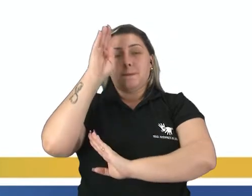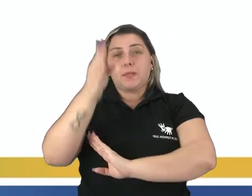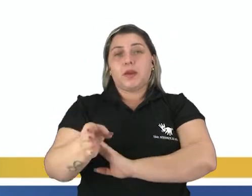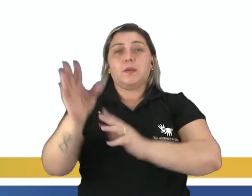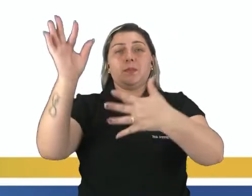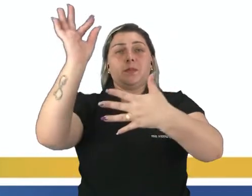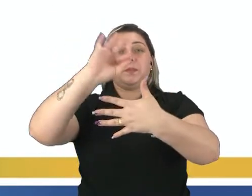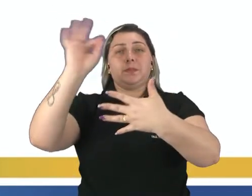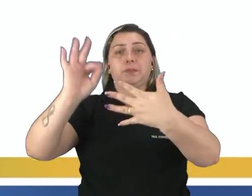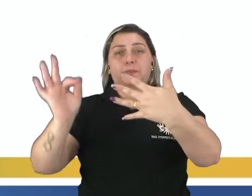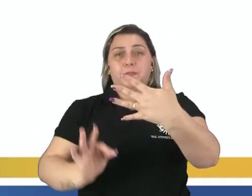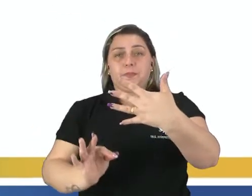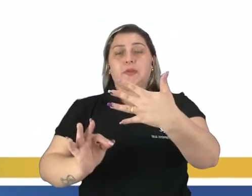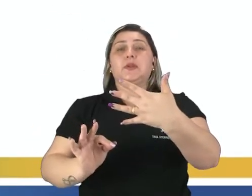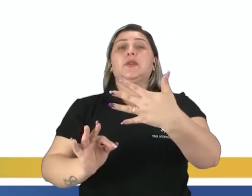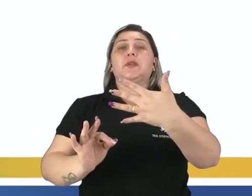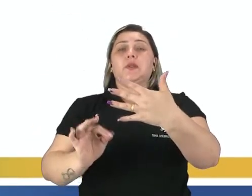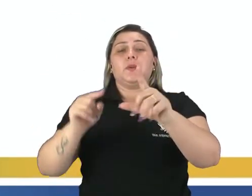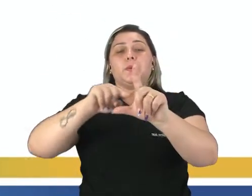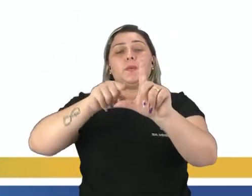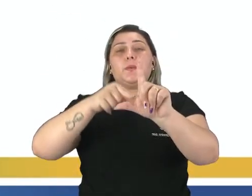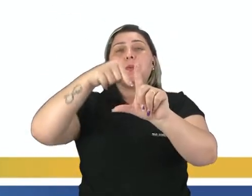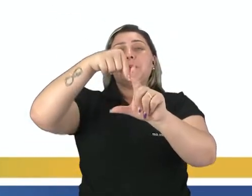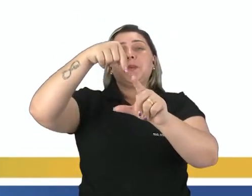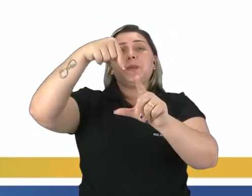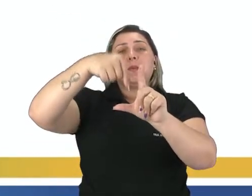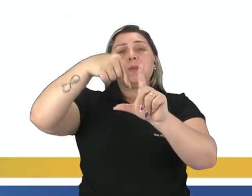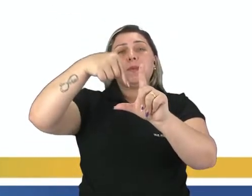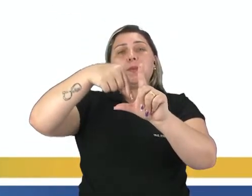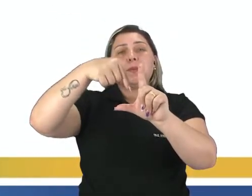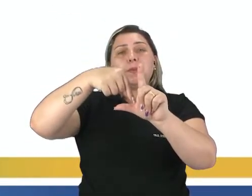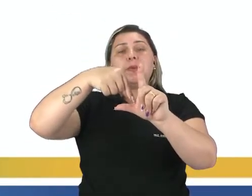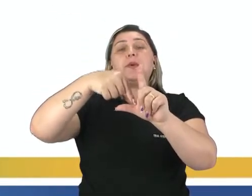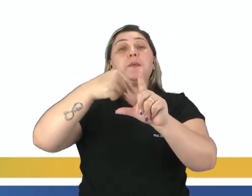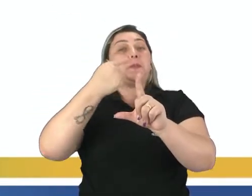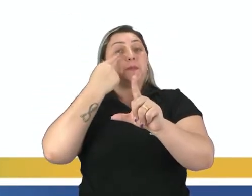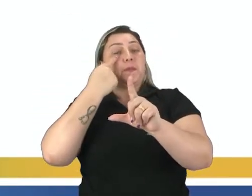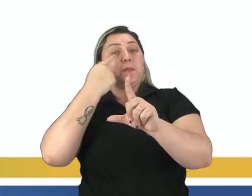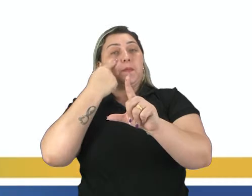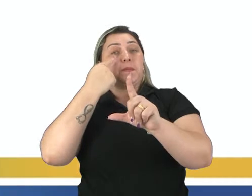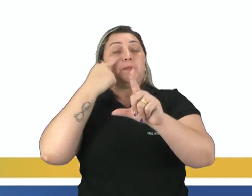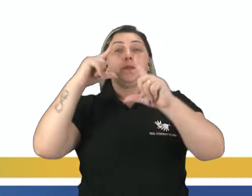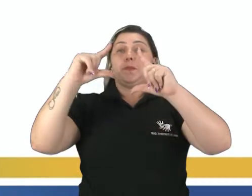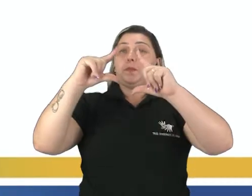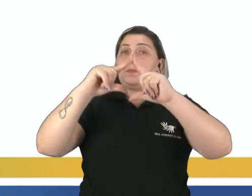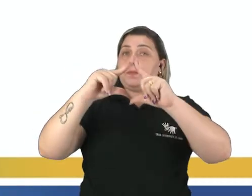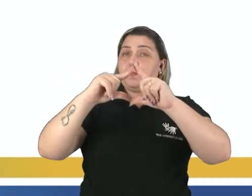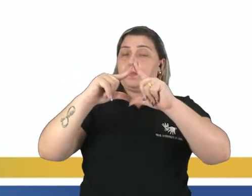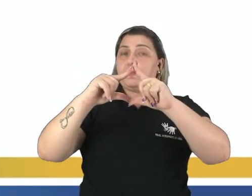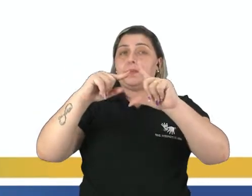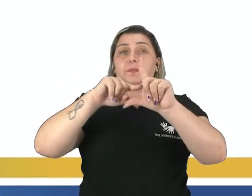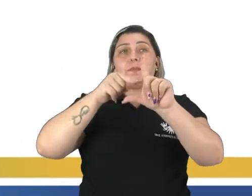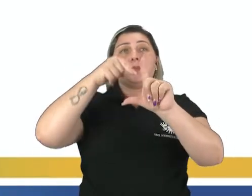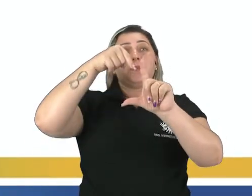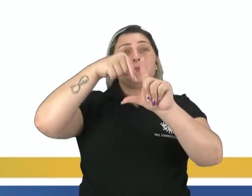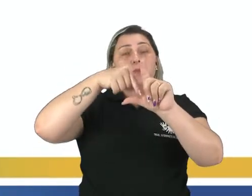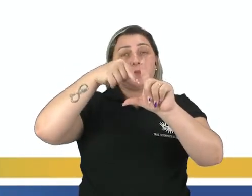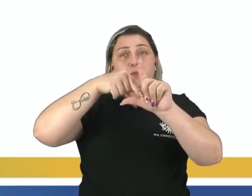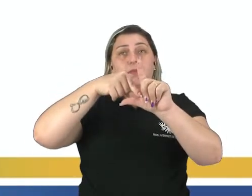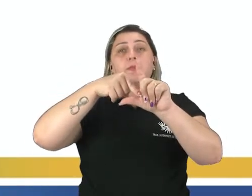principais elementos estão os seus ângulos internos, né? Então, observe o triângulo a seguir com os seus ângulos